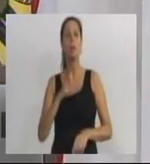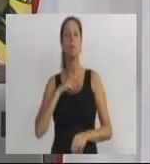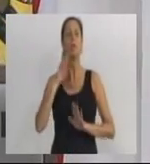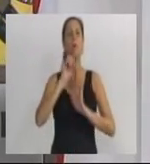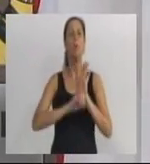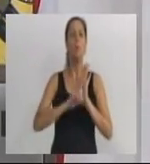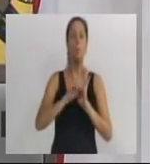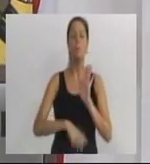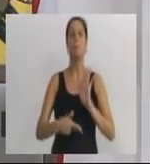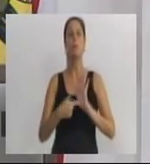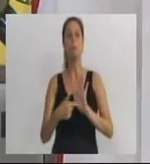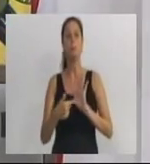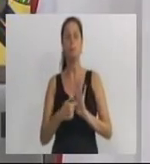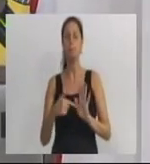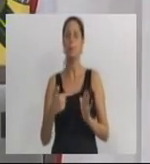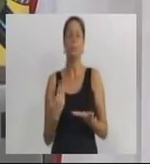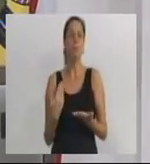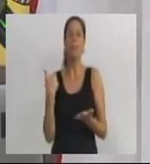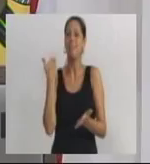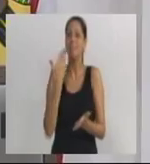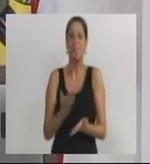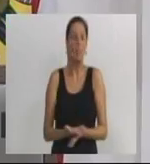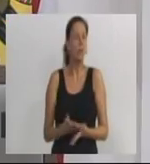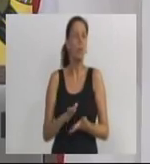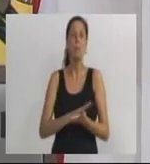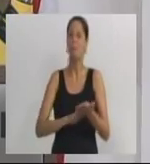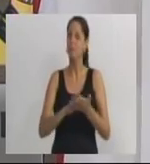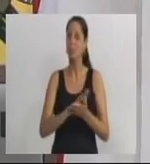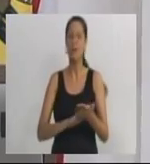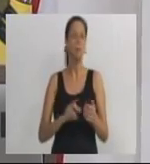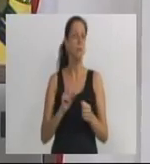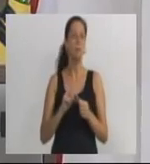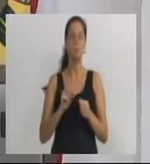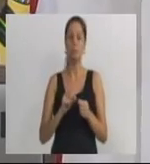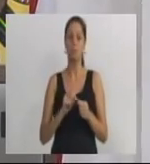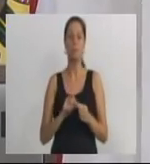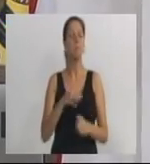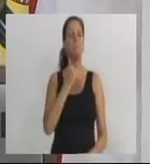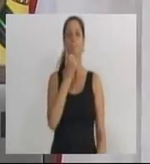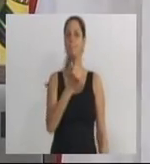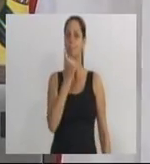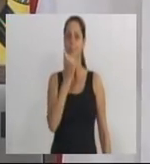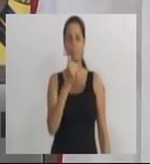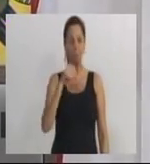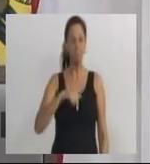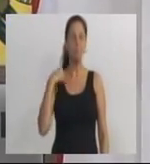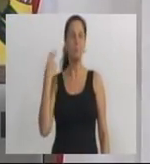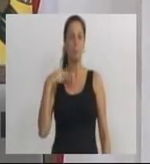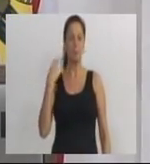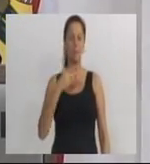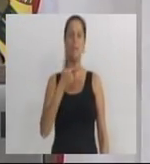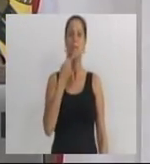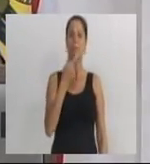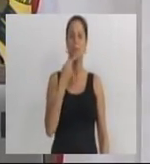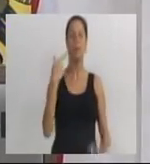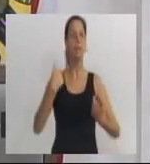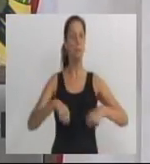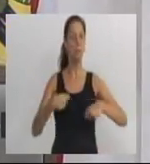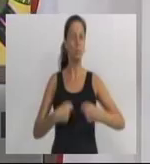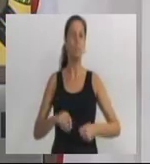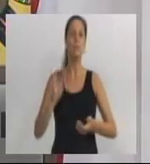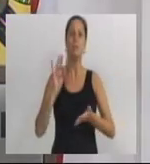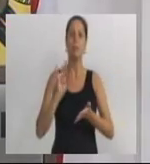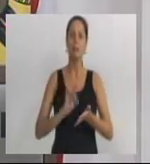indicações, requerimentos, mofando aí na espera para serem atendidos na comunidade. E não adianta, como tem vereador aqui nesta casa, que fala que tem que levar o conhecimento